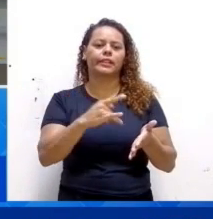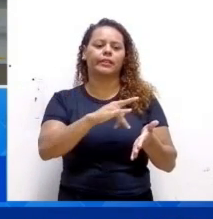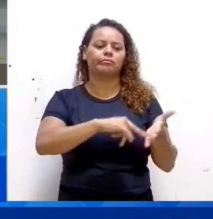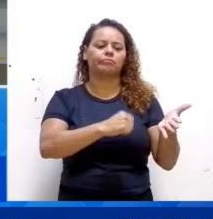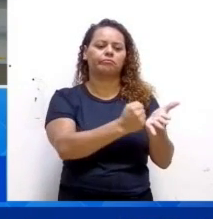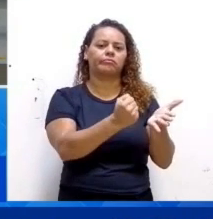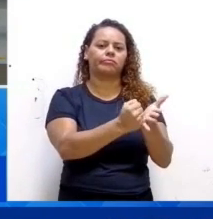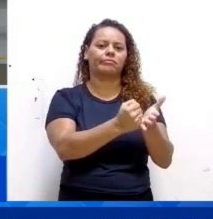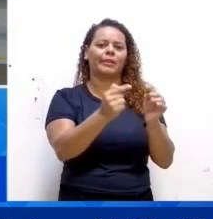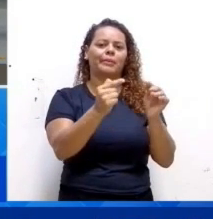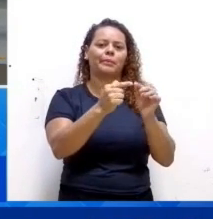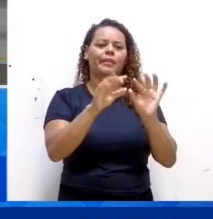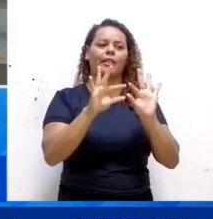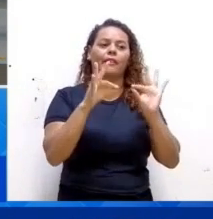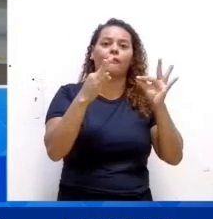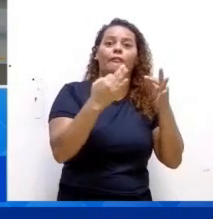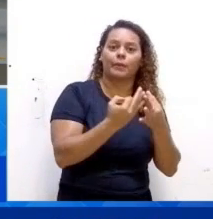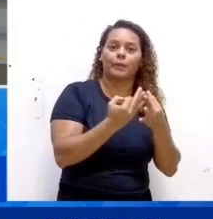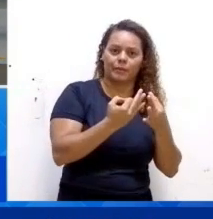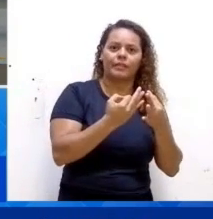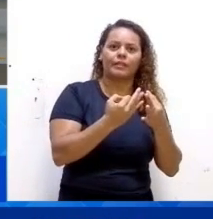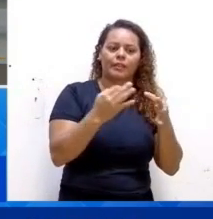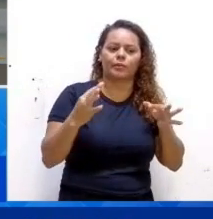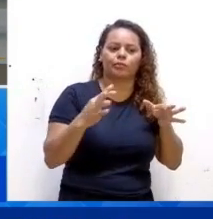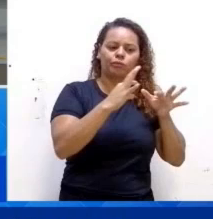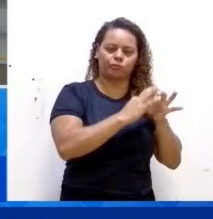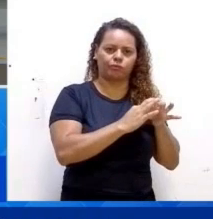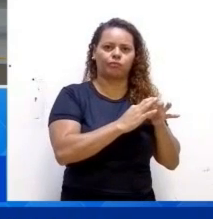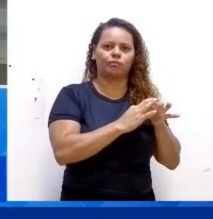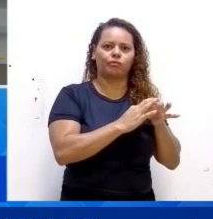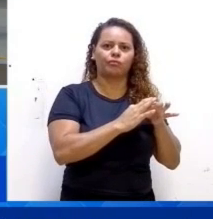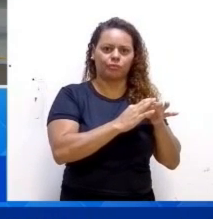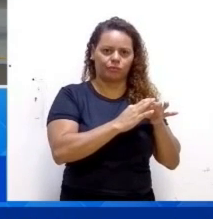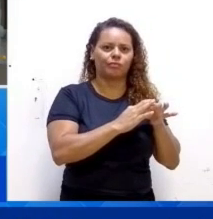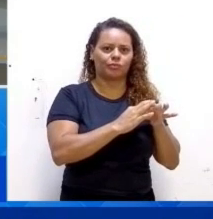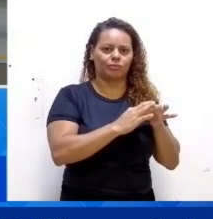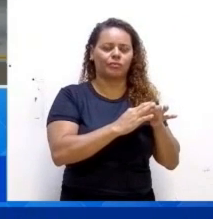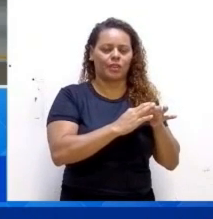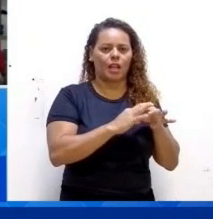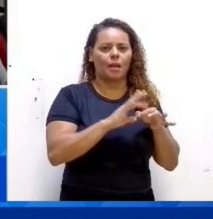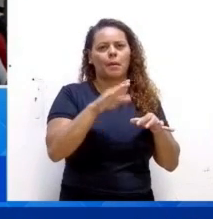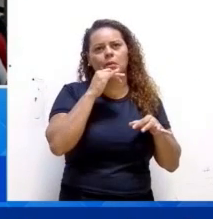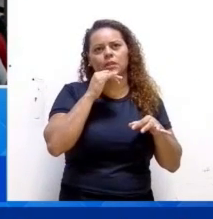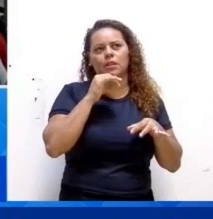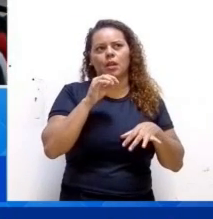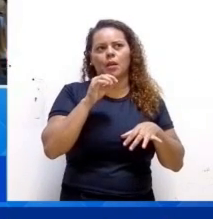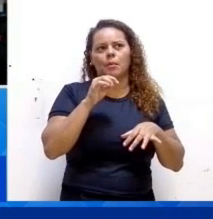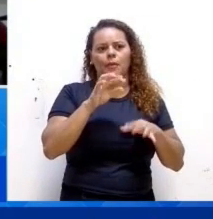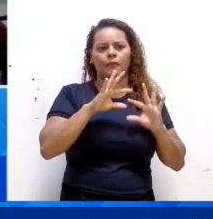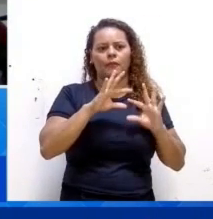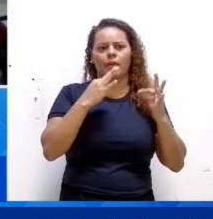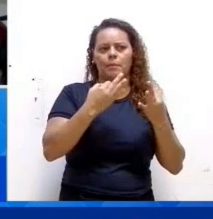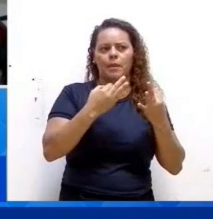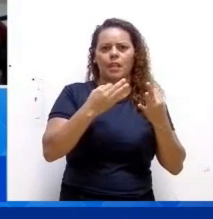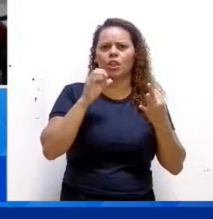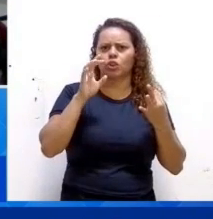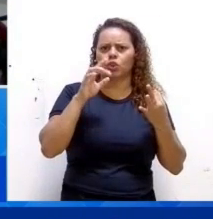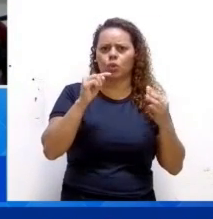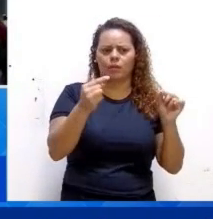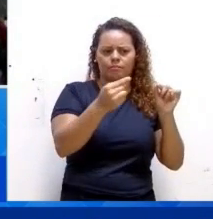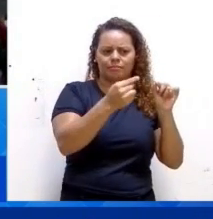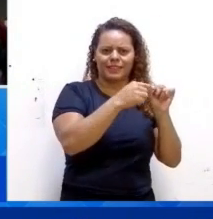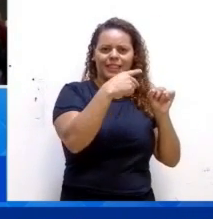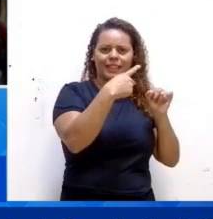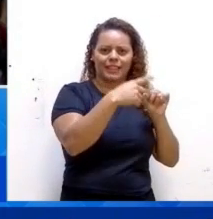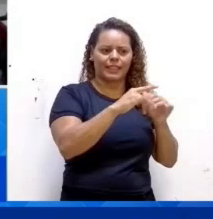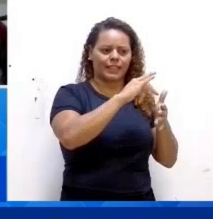esquerda, slide fundo branco com o título do casamento, e na direita, foco na palestrante. Não se forma somente pelo casamento. O casamento é apenas uma